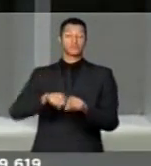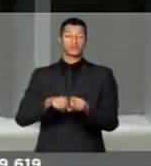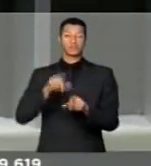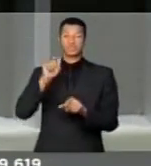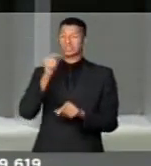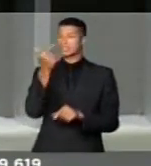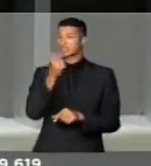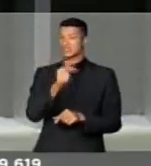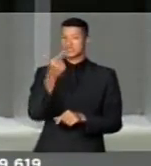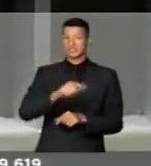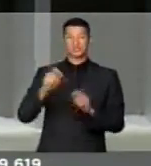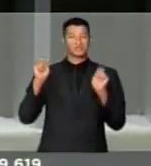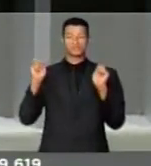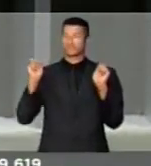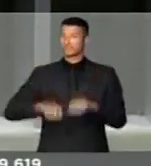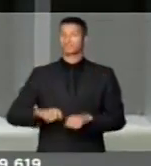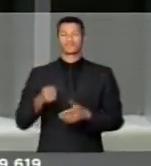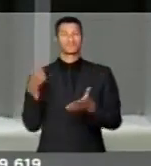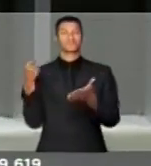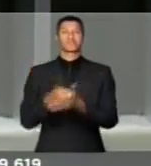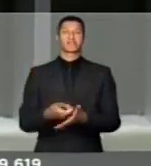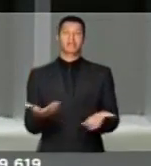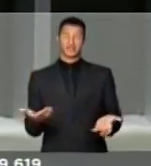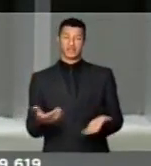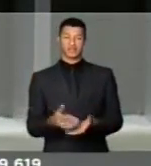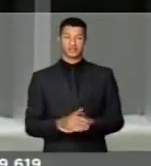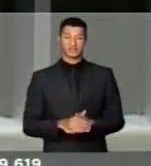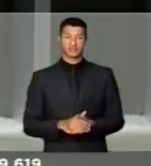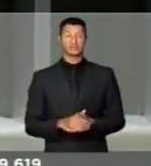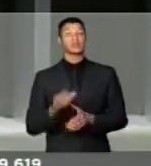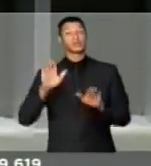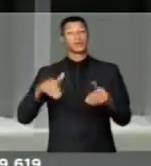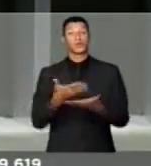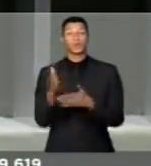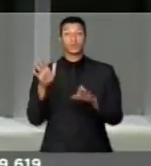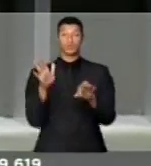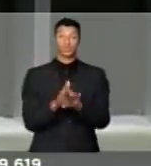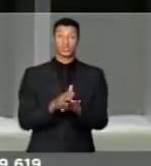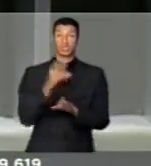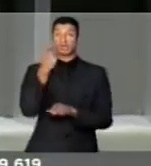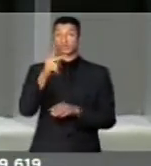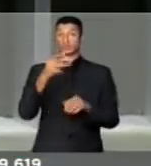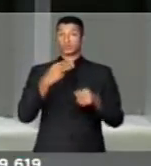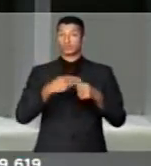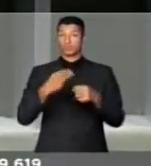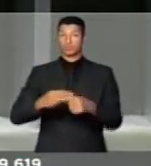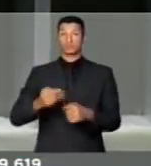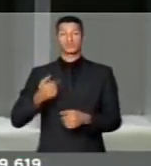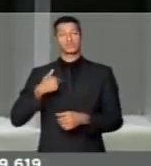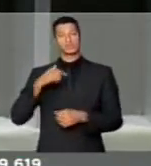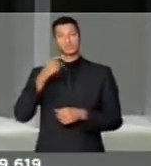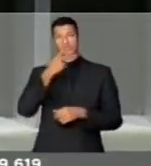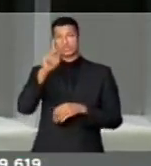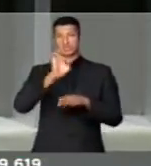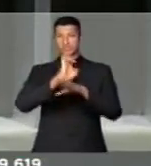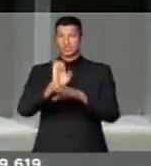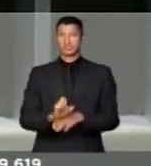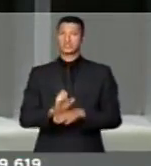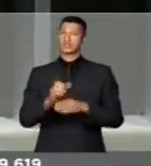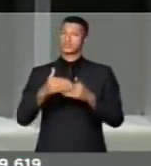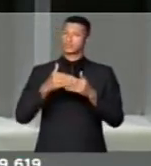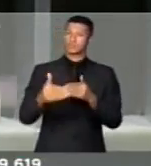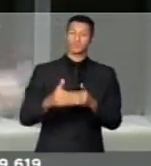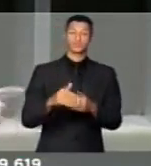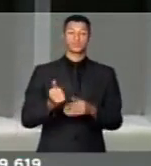que não têm condições de pagar. Quando chegarem aos seus municípios e aos seus estados de